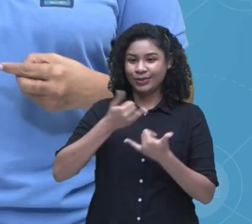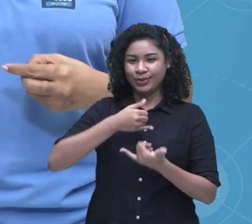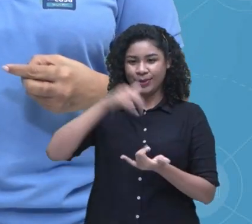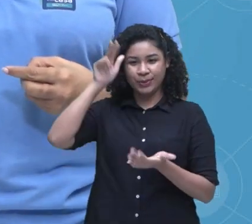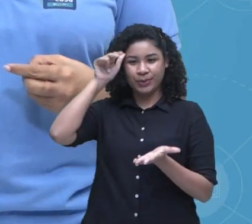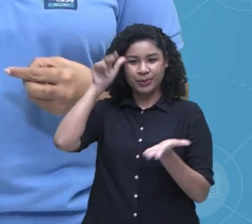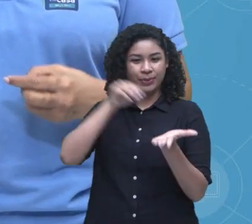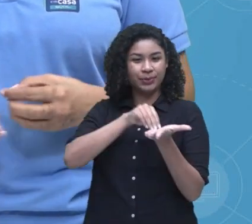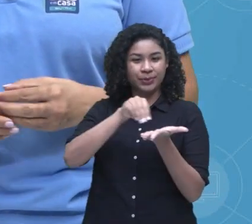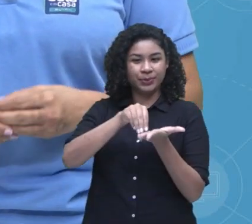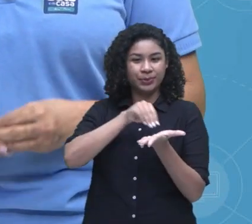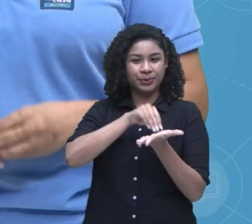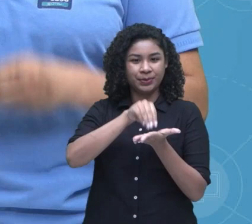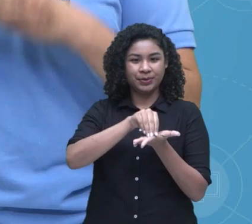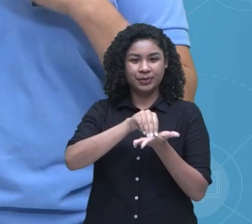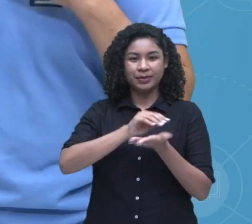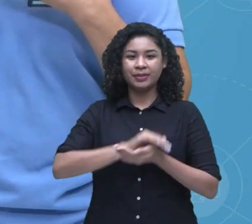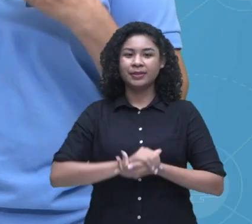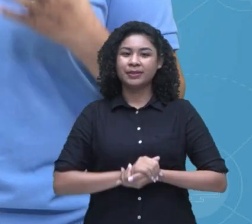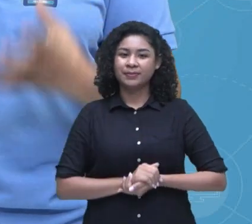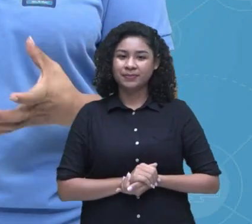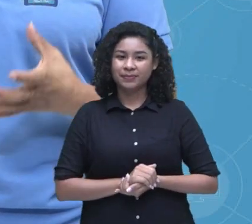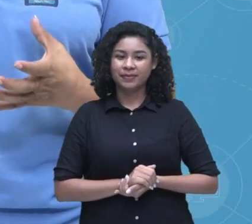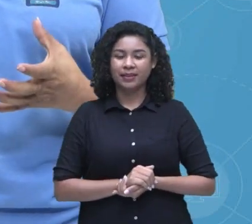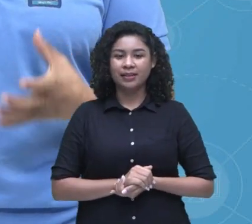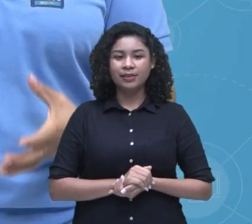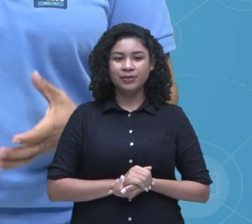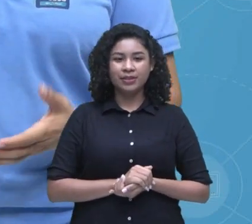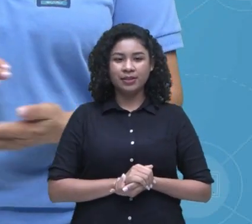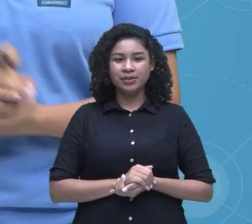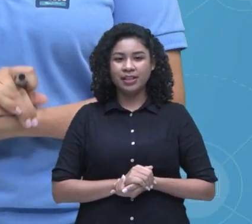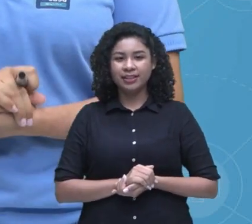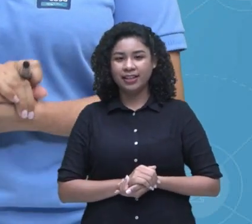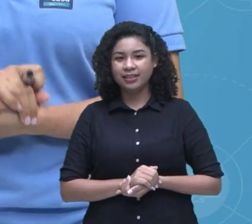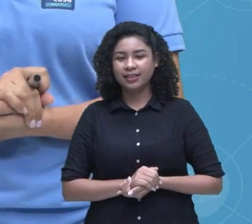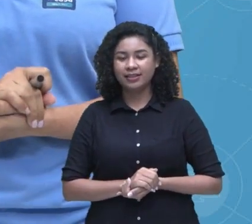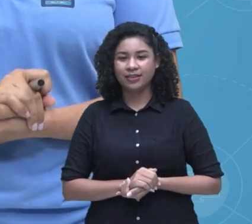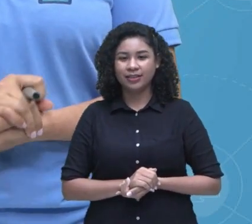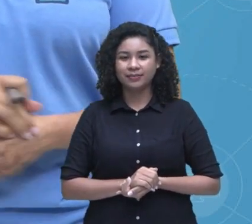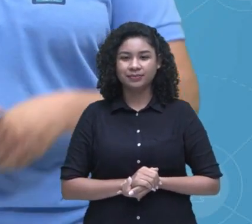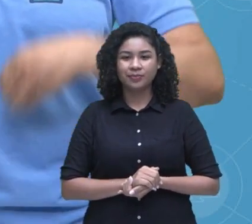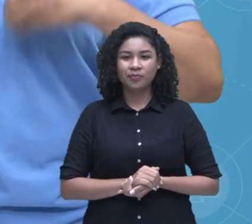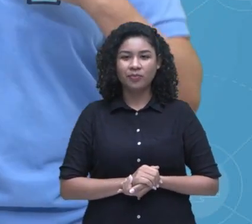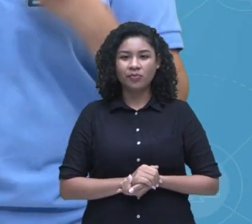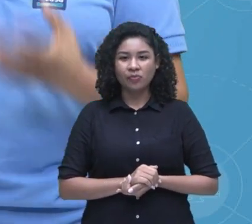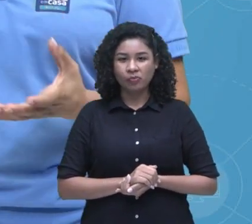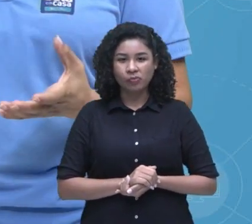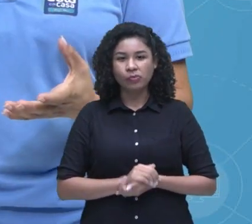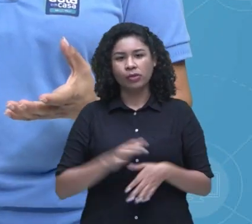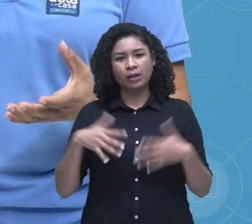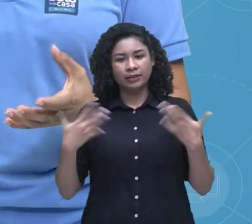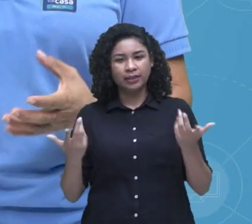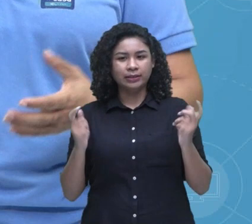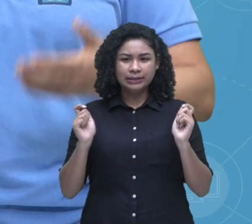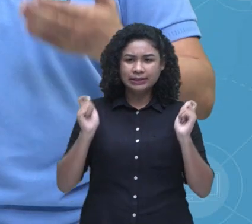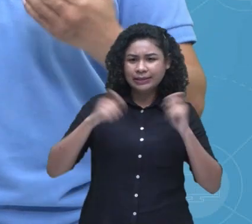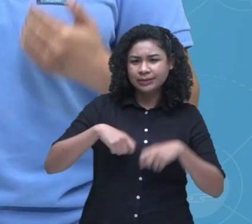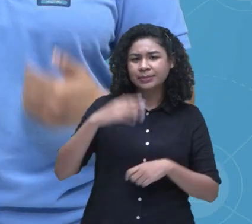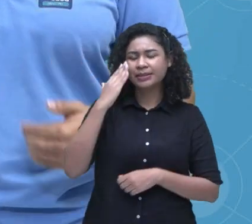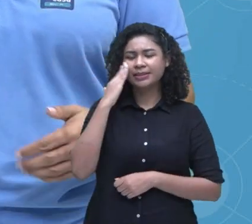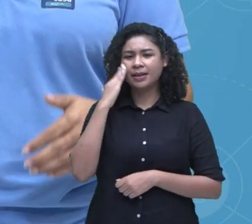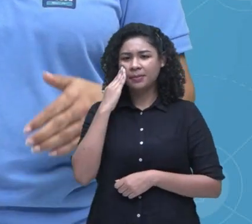também tem esse outro sentido, mas ele vai ficar bem claro quando se quer falar se é a